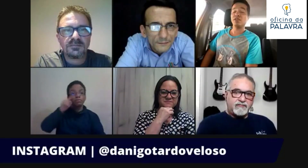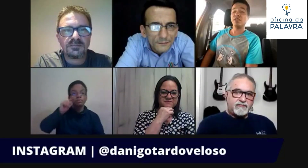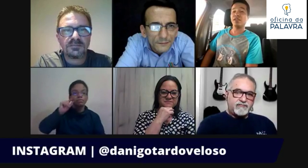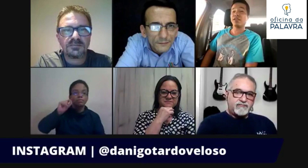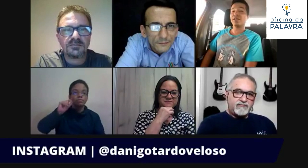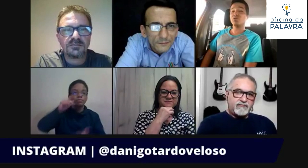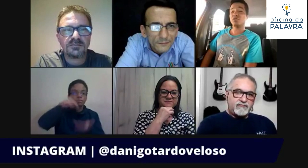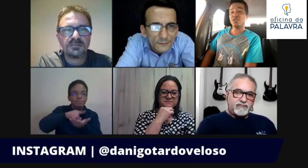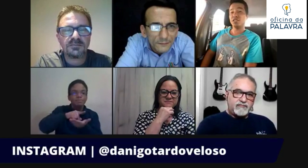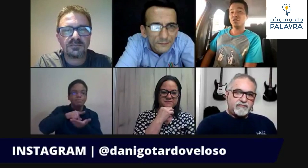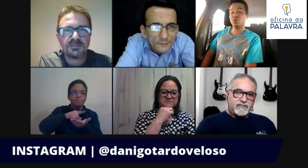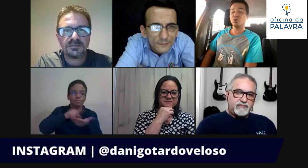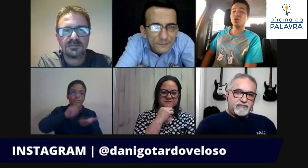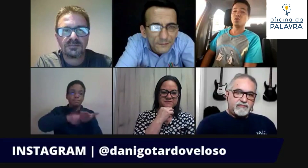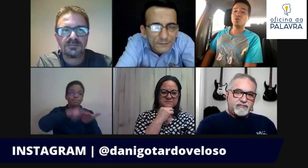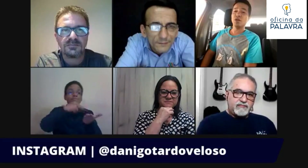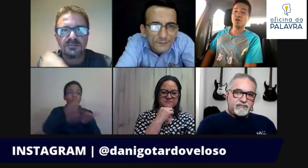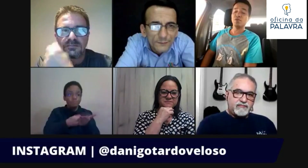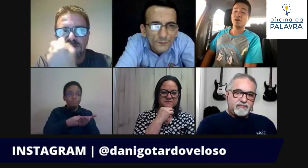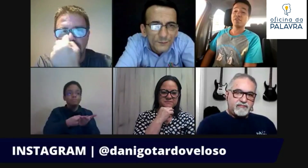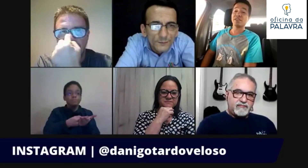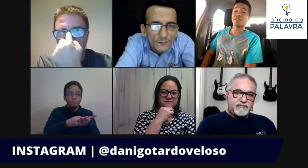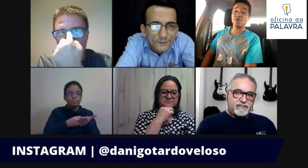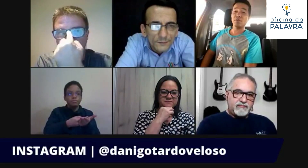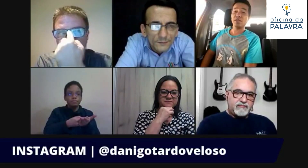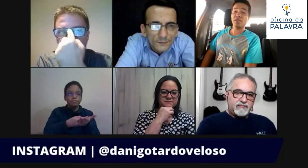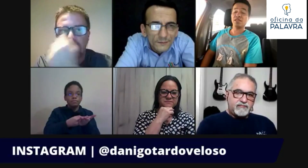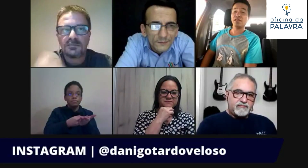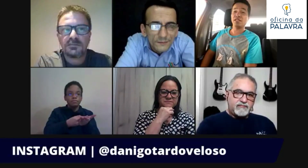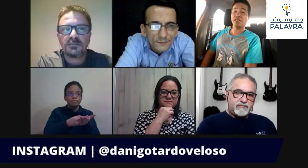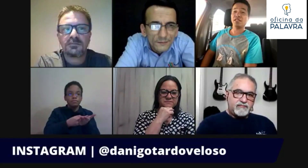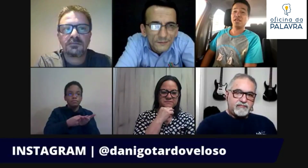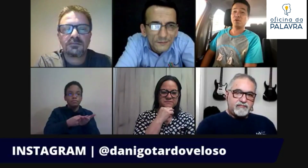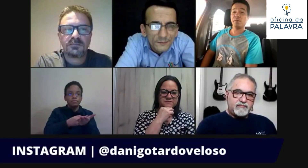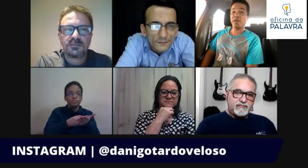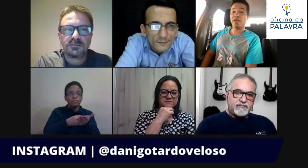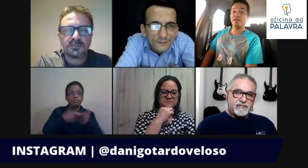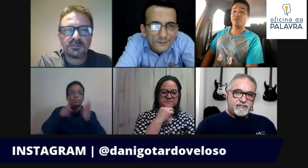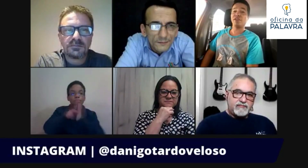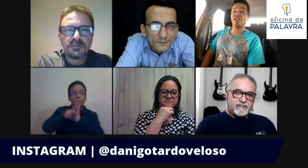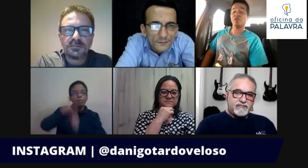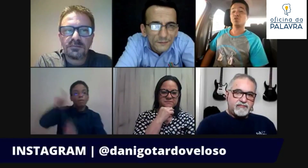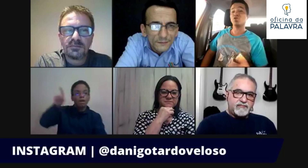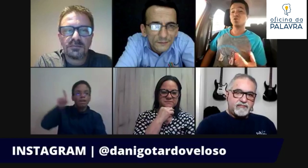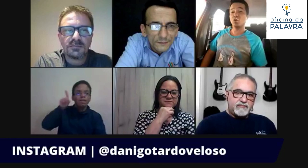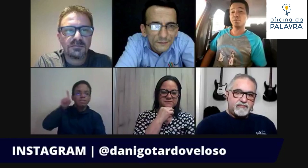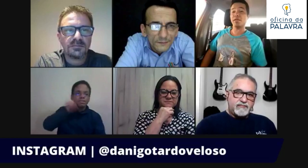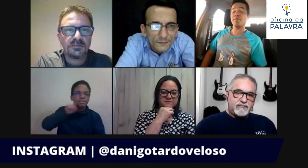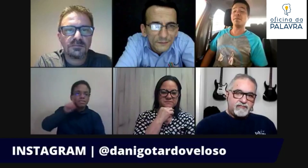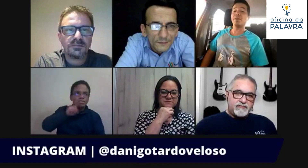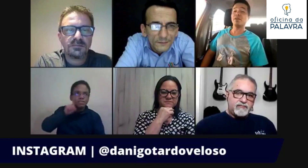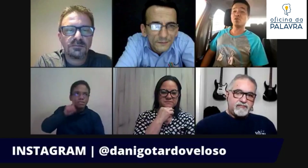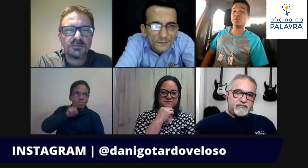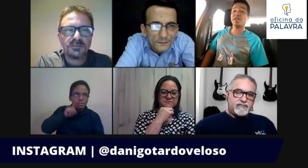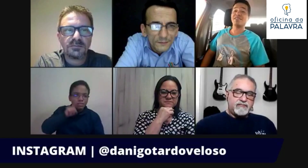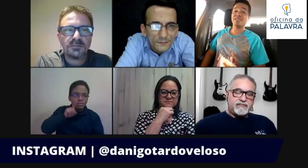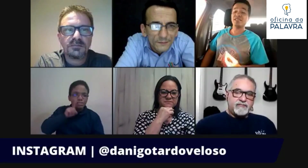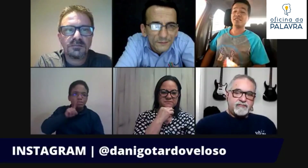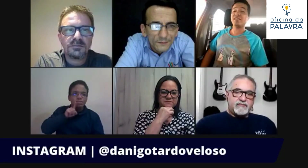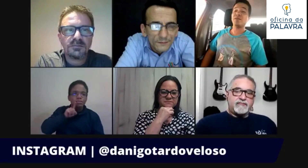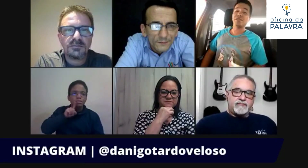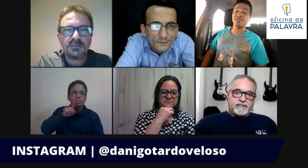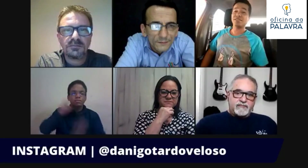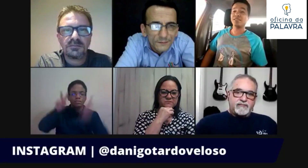estavam traduzindo uma versão americana da Carol Payden falando sobre